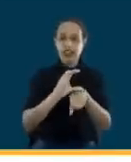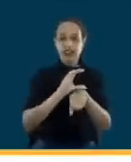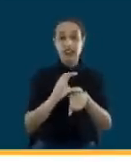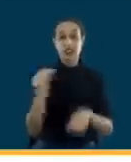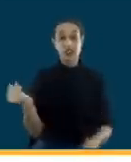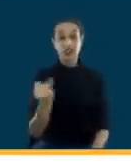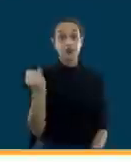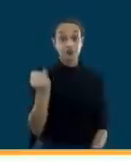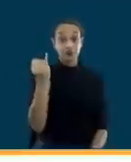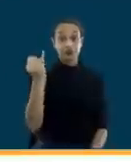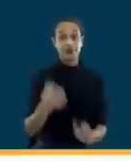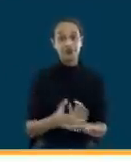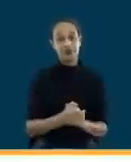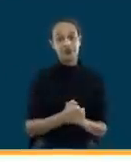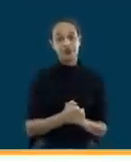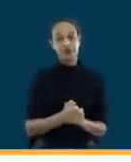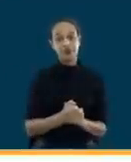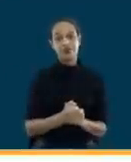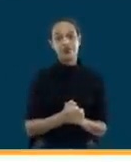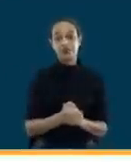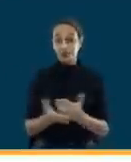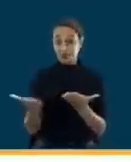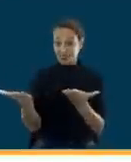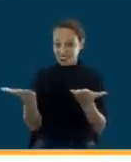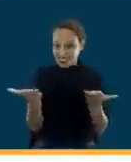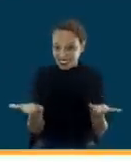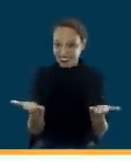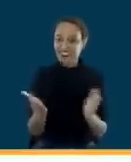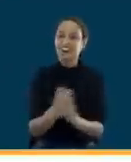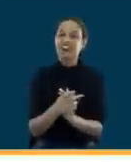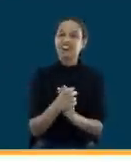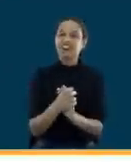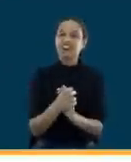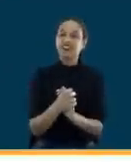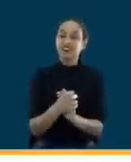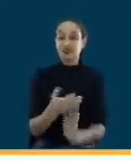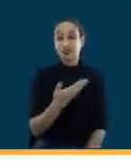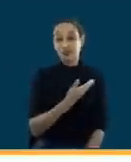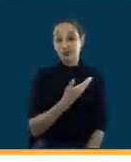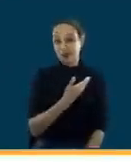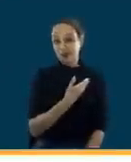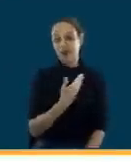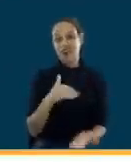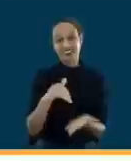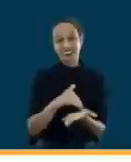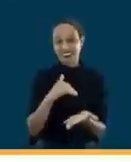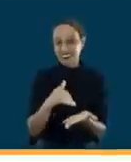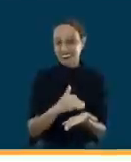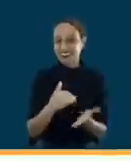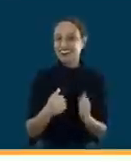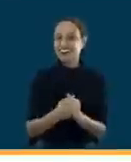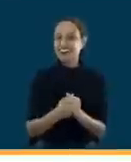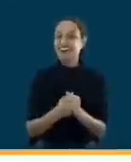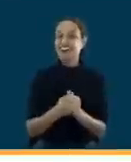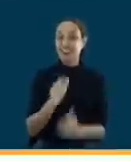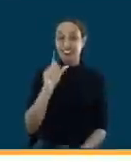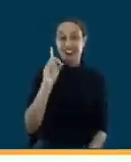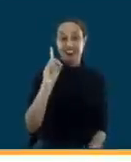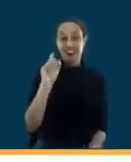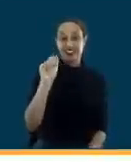Saudar a nossa querida secretária de Estado de Cultura, amiga também, companheira de luta, Daniele